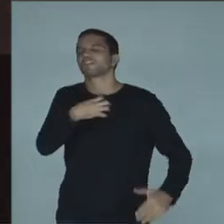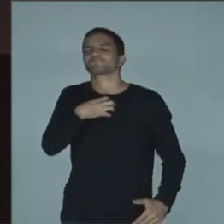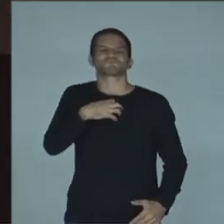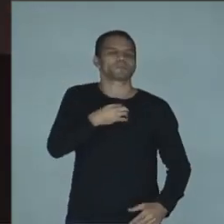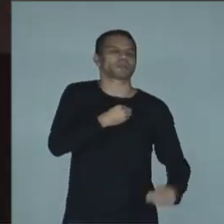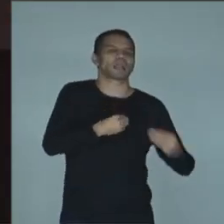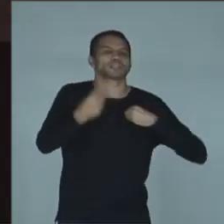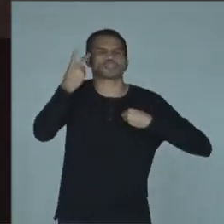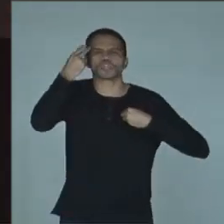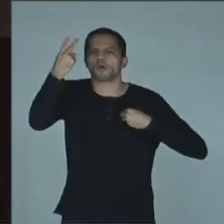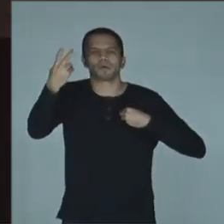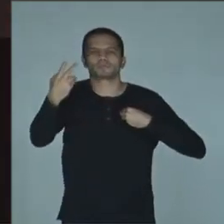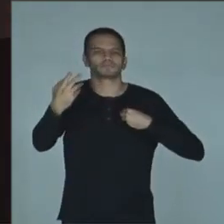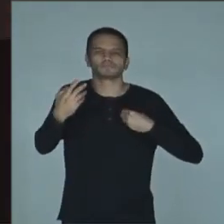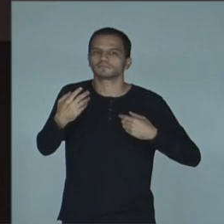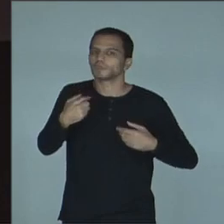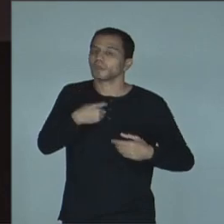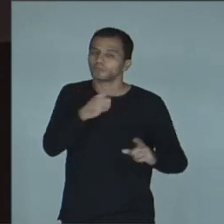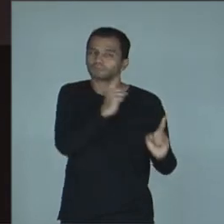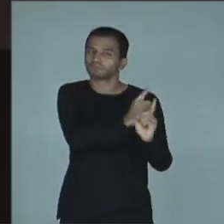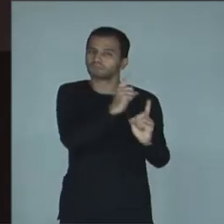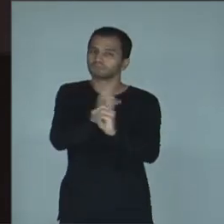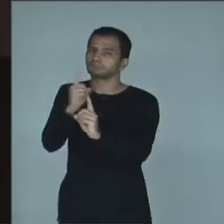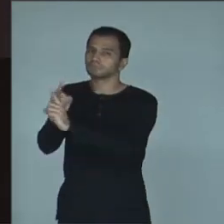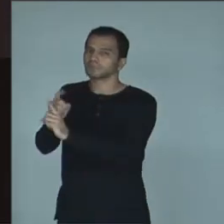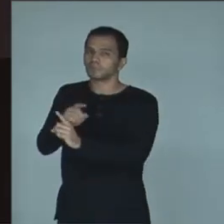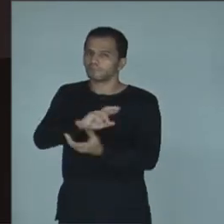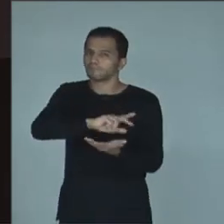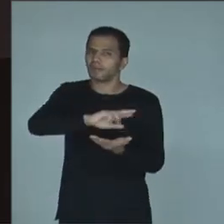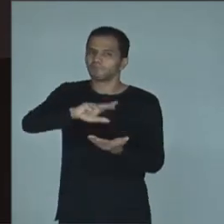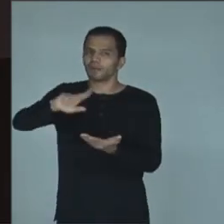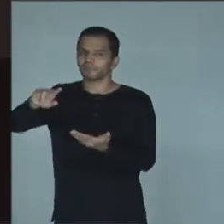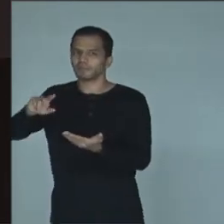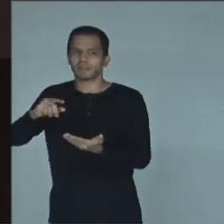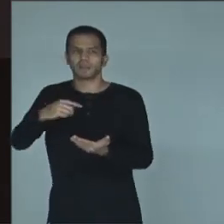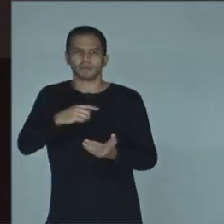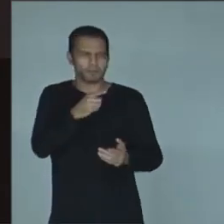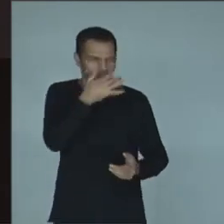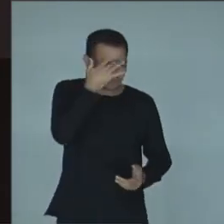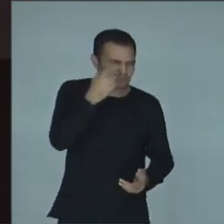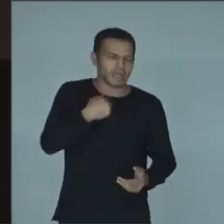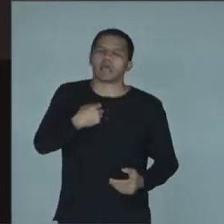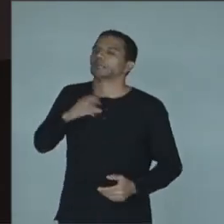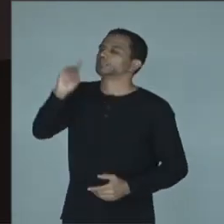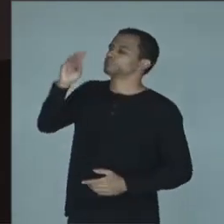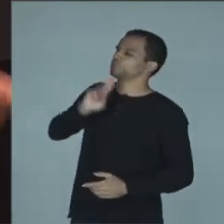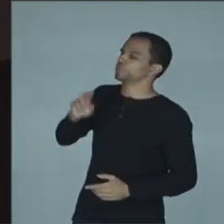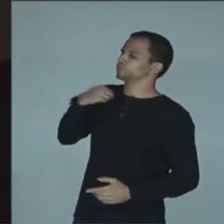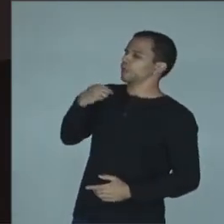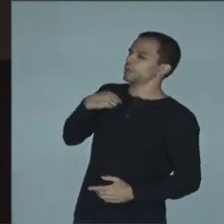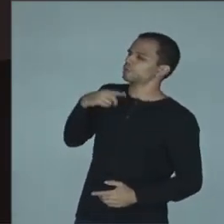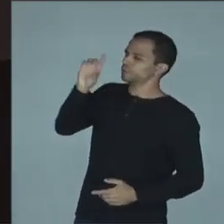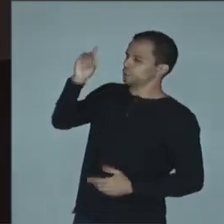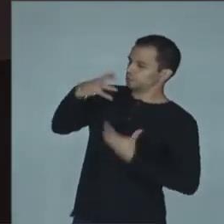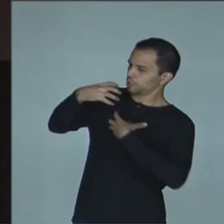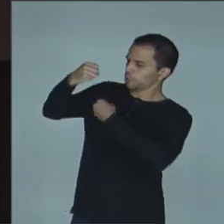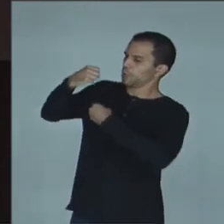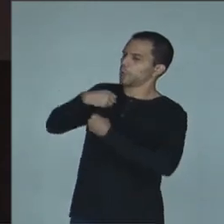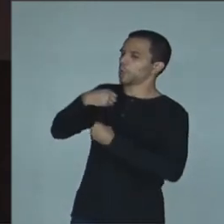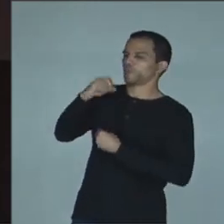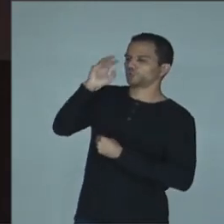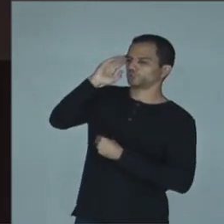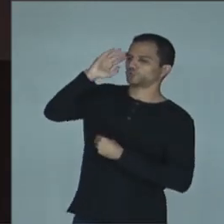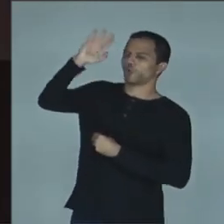assim o que eu já encontrei de gente que fala para mim Deus me usar muito com sonho Oi Danusa muito com